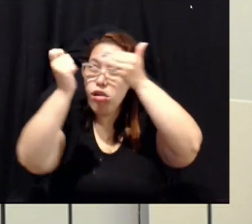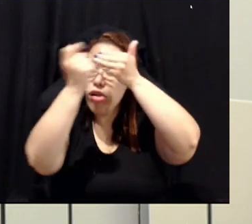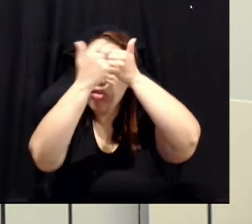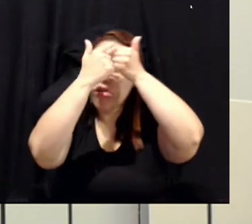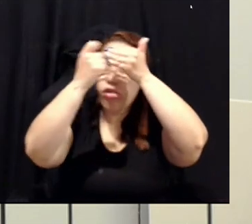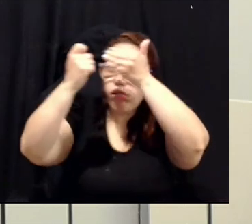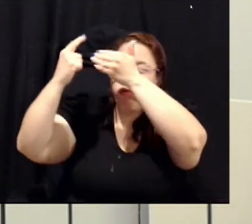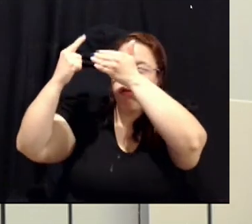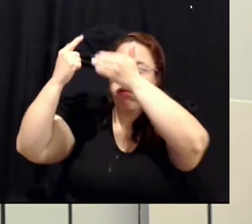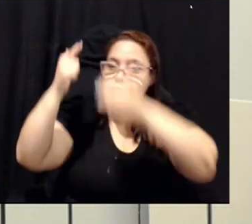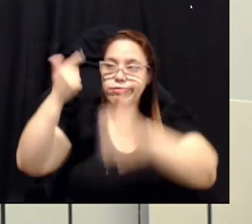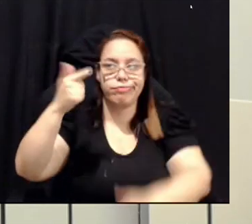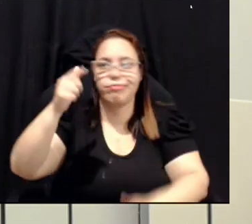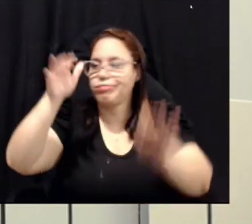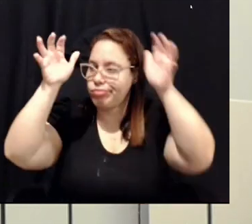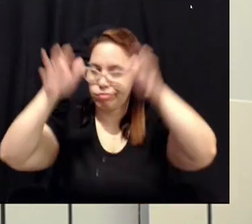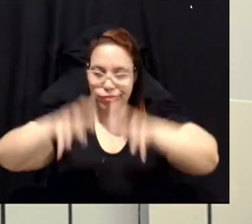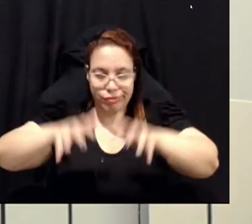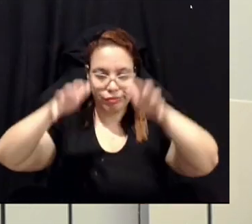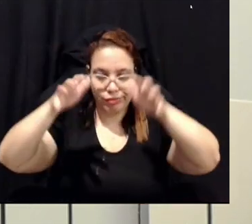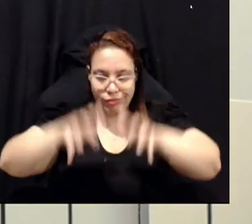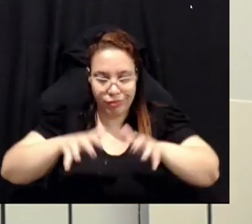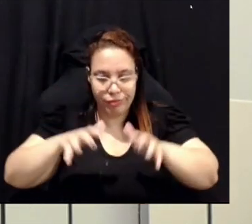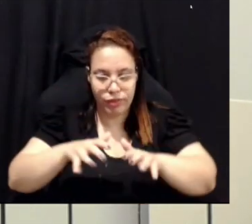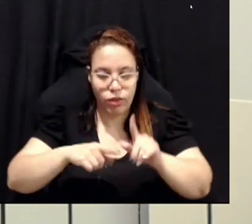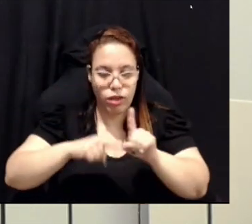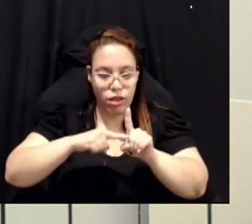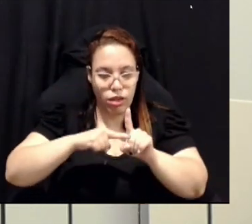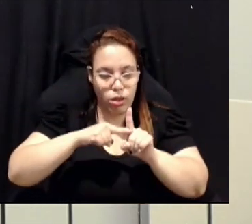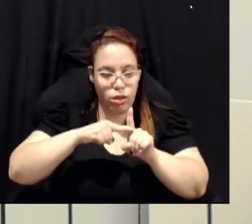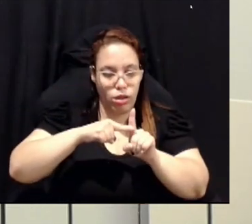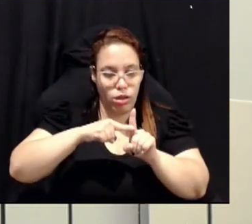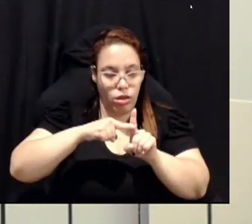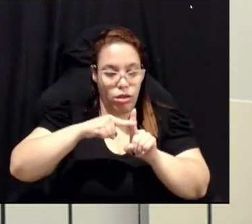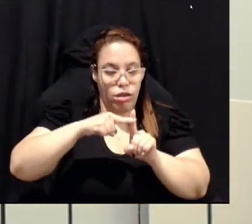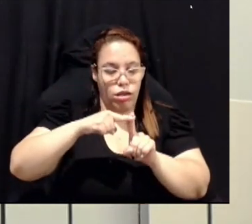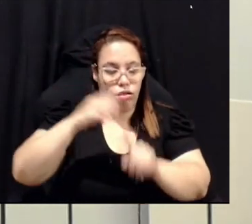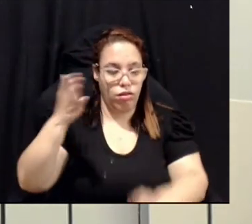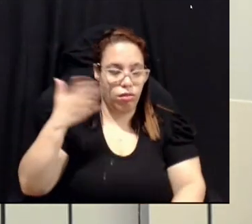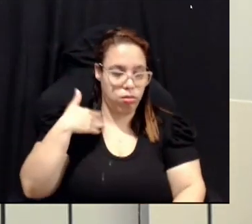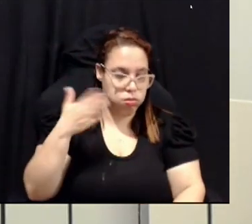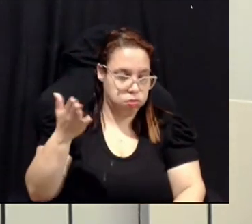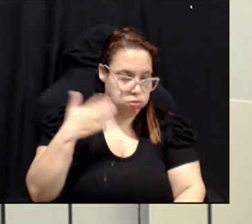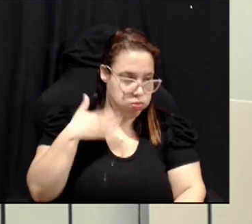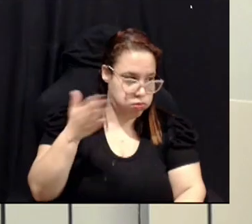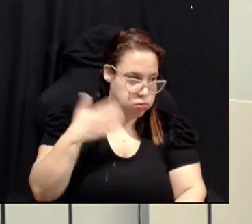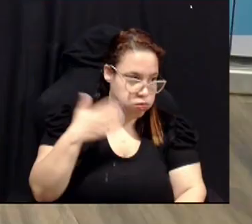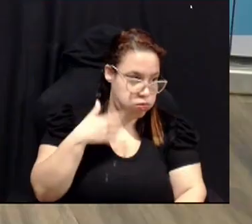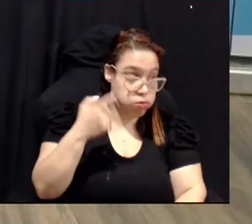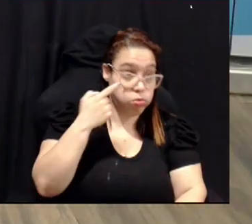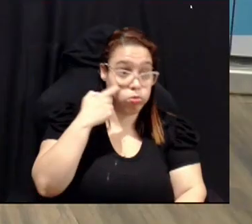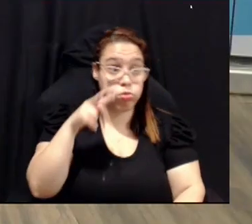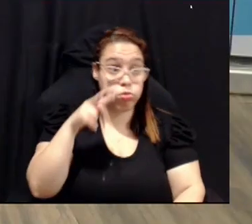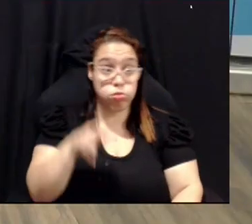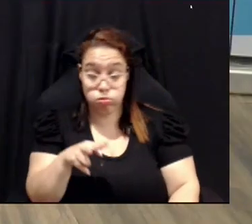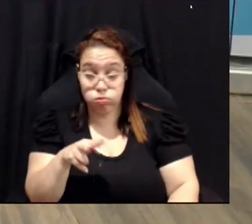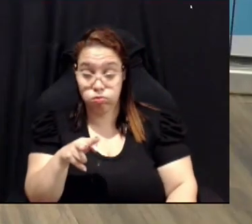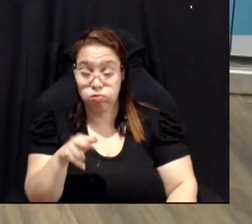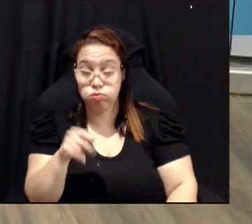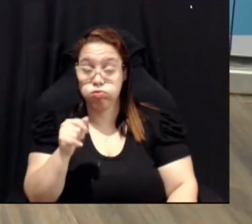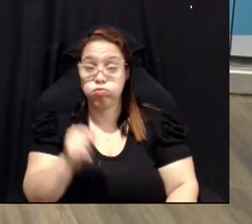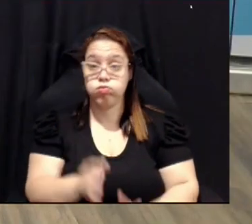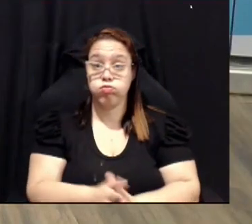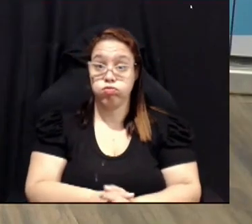não deve chover. A temperatura segue elevada para este outono. Olha só, elas já estão aqui na minha tela. Então, meio